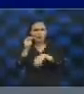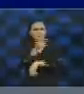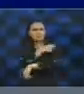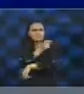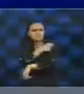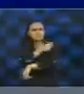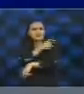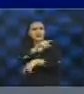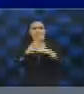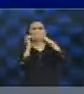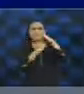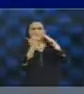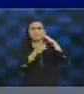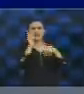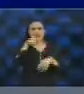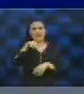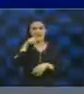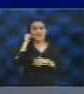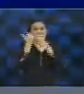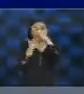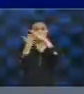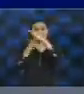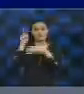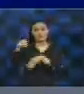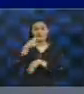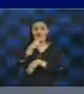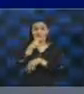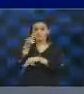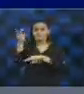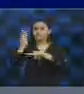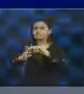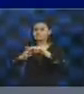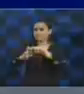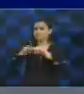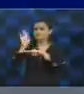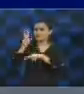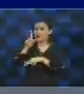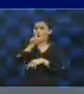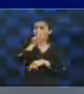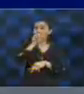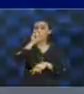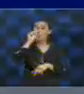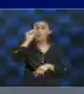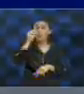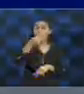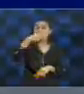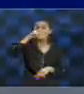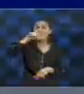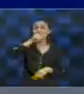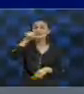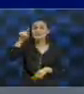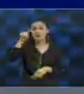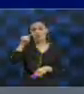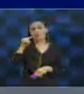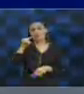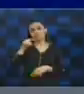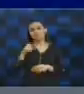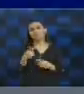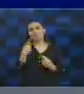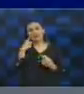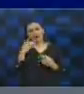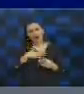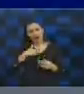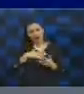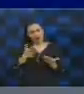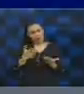a empresa do seu Gilberto Aguiar, preso na Maus Caminhos, por R$ 1.700.000. Calma, está